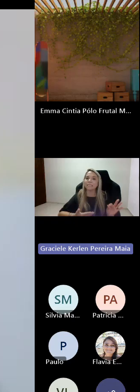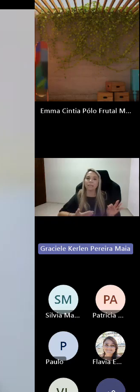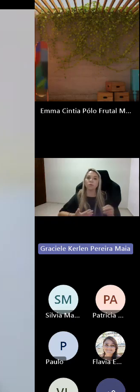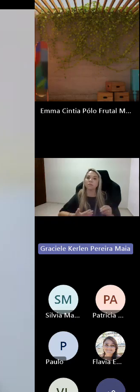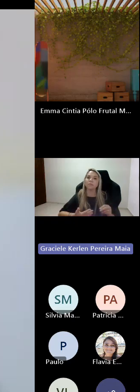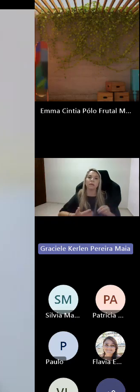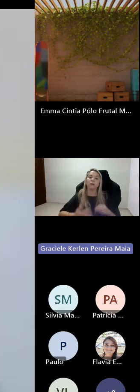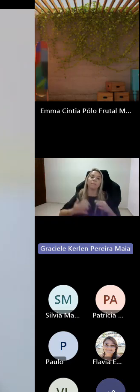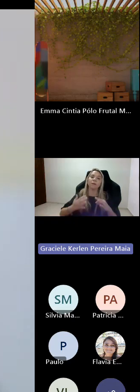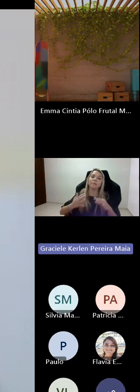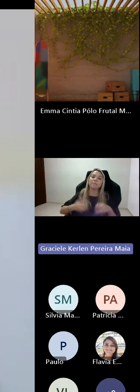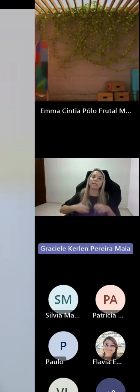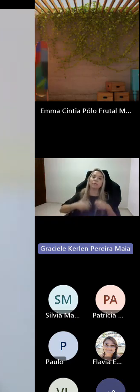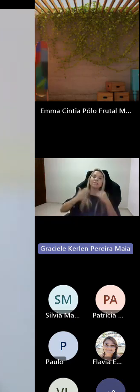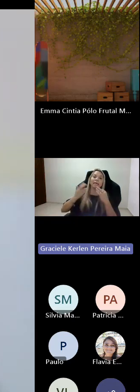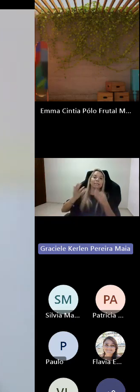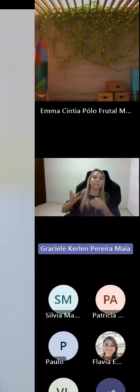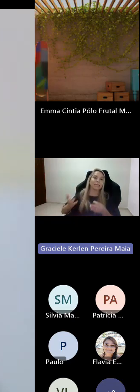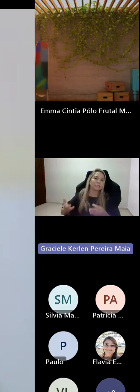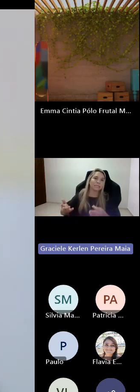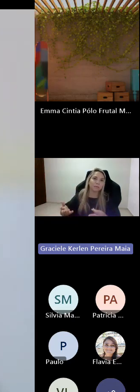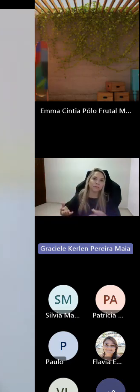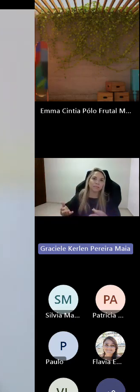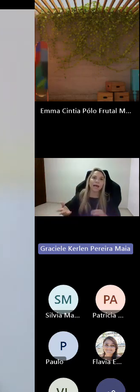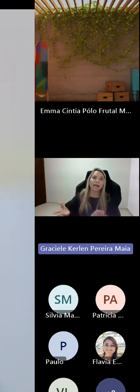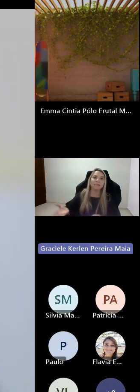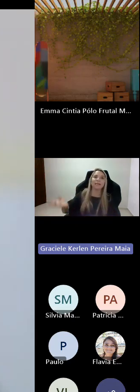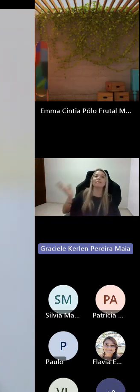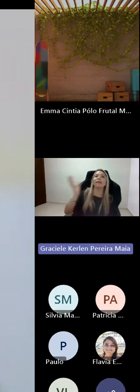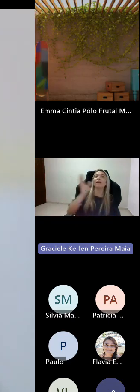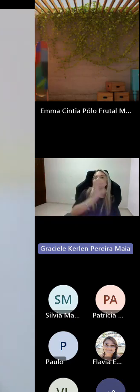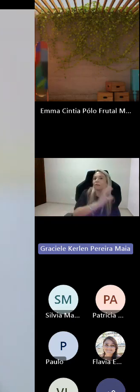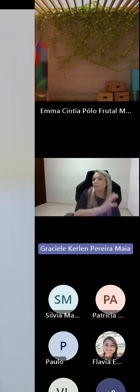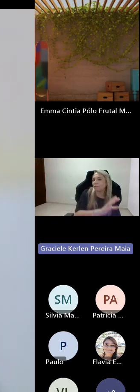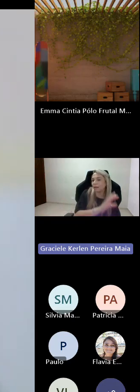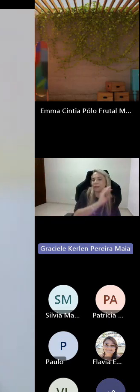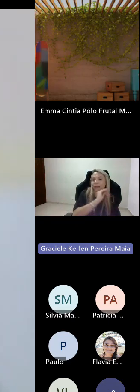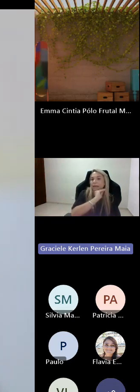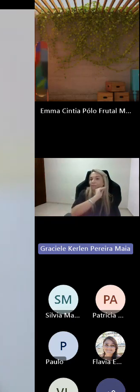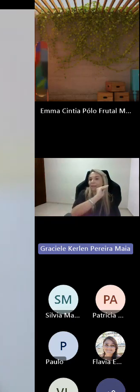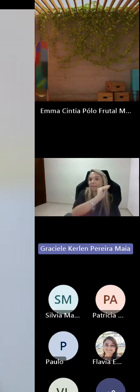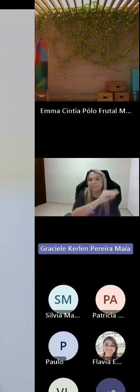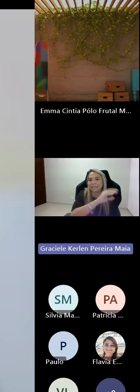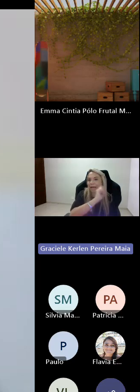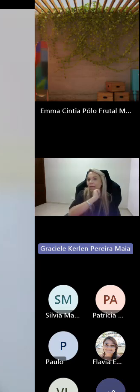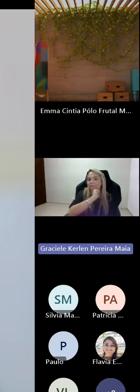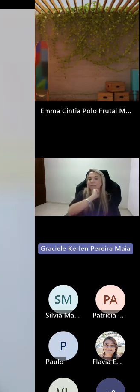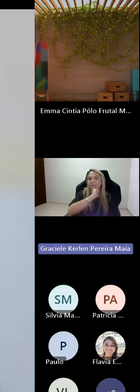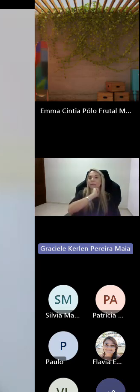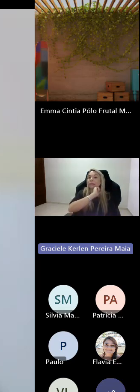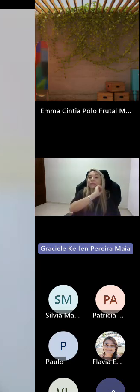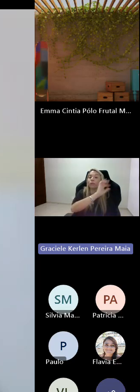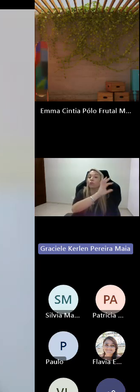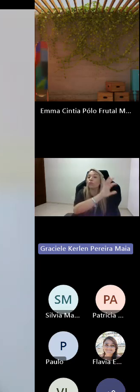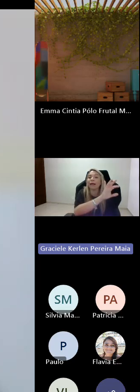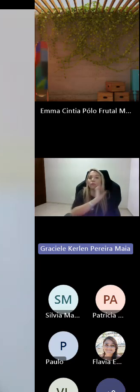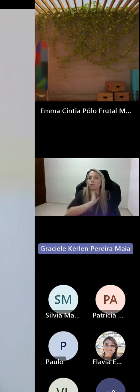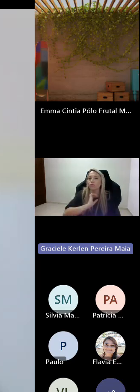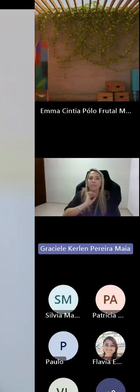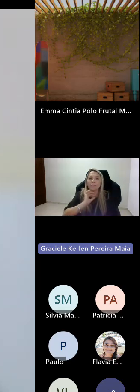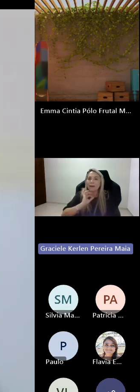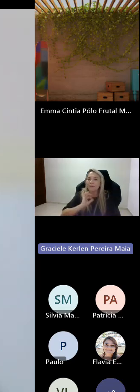vários pesquisadores, pesquisadores na área da sintaxe da língua de sinais, ele traz, ele faz essas lives, ele tá